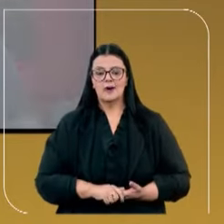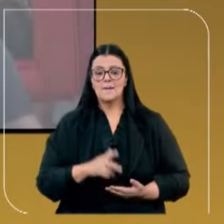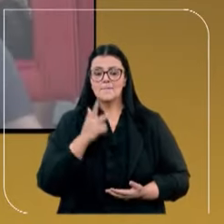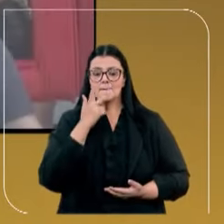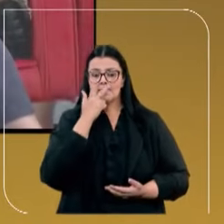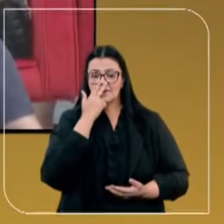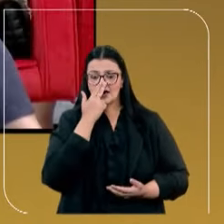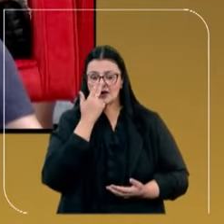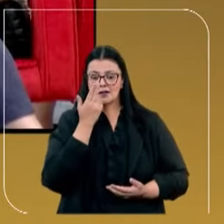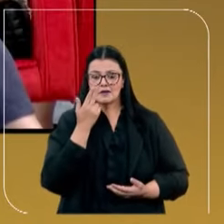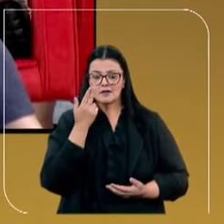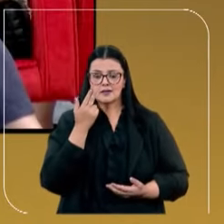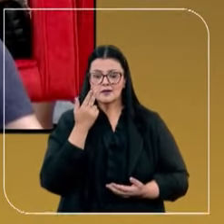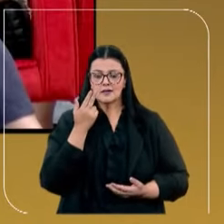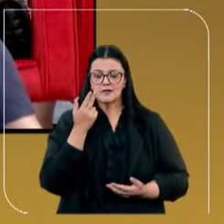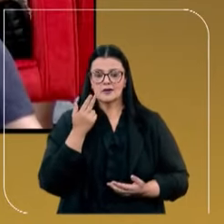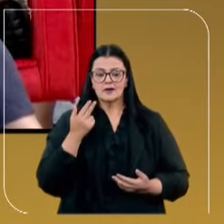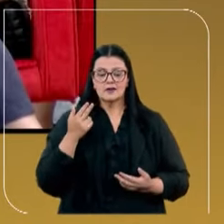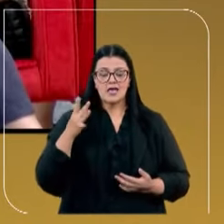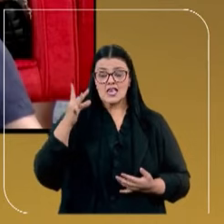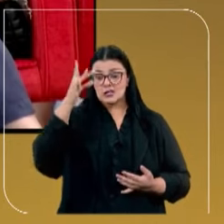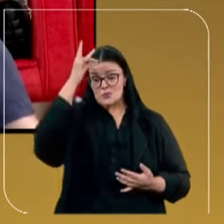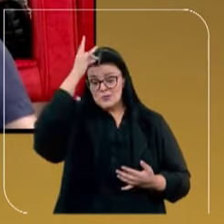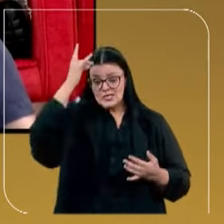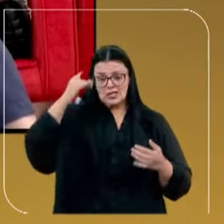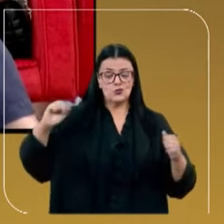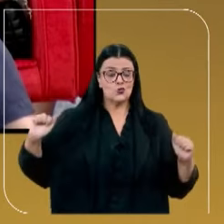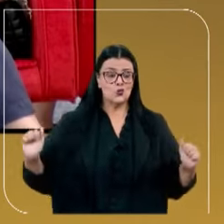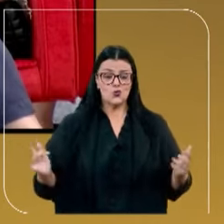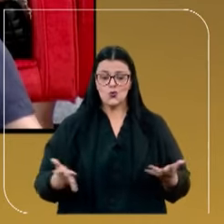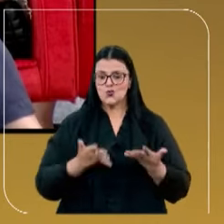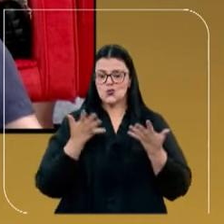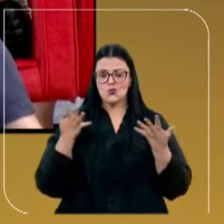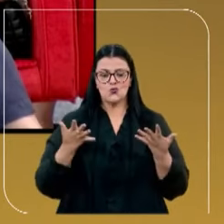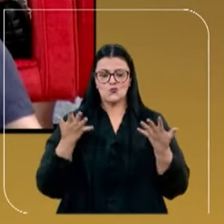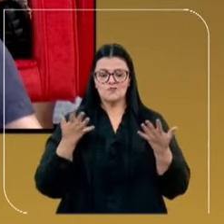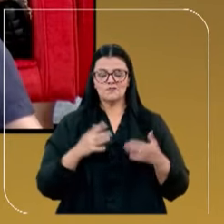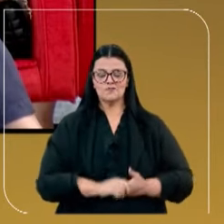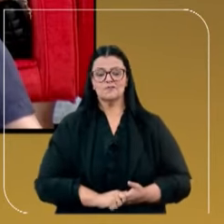evitar o peso espiritual, isso passa longe dele.